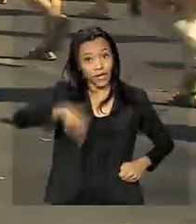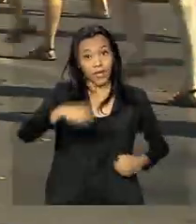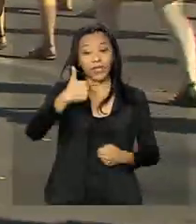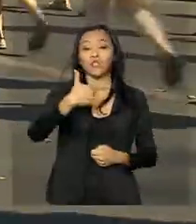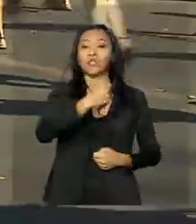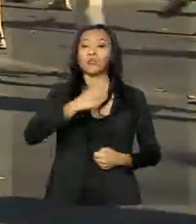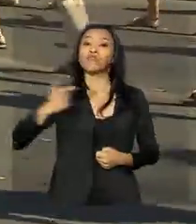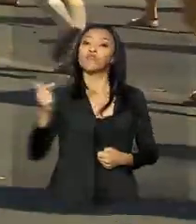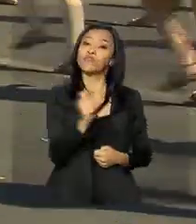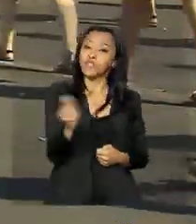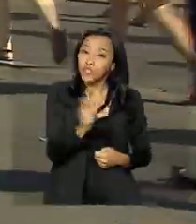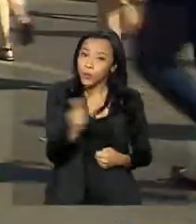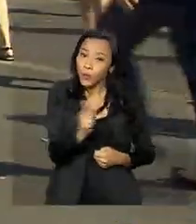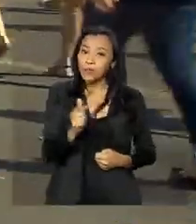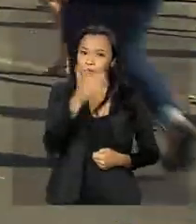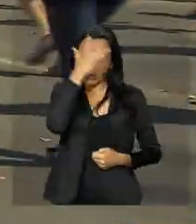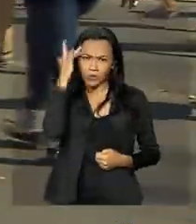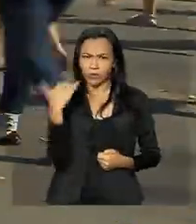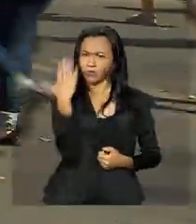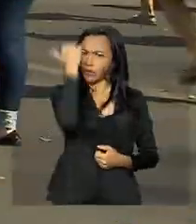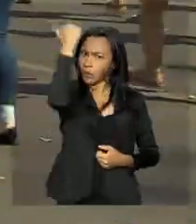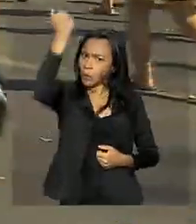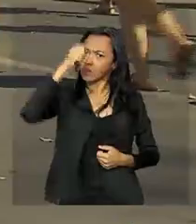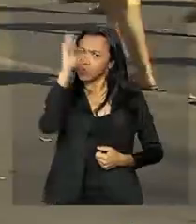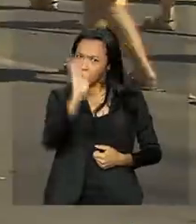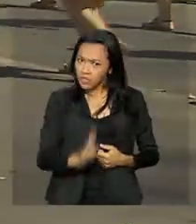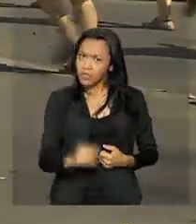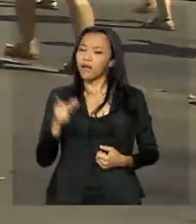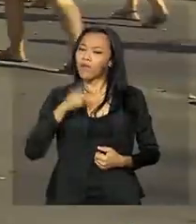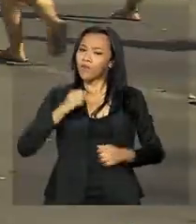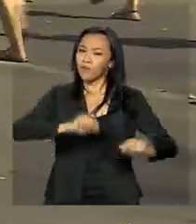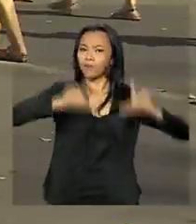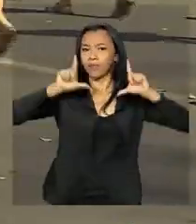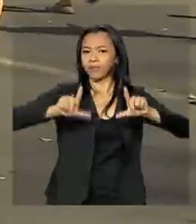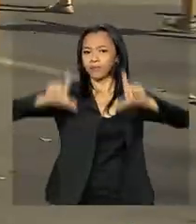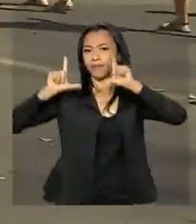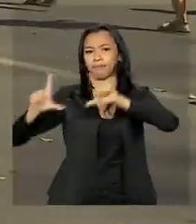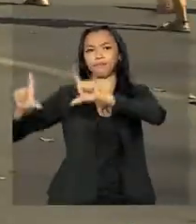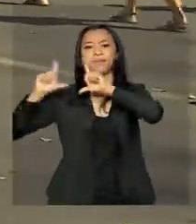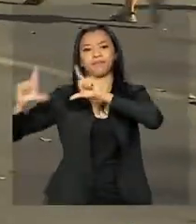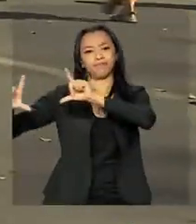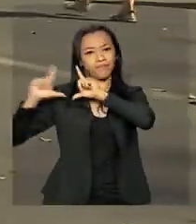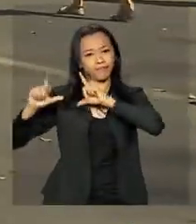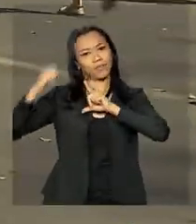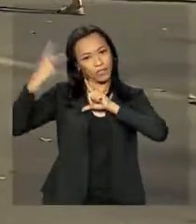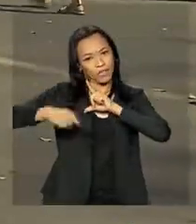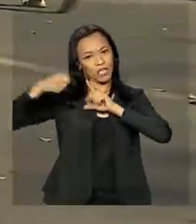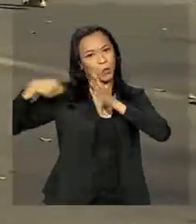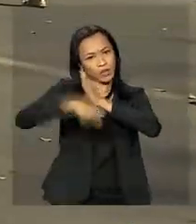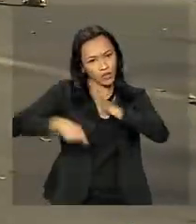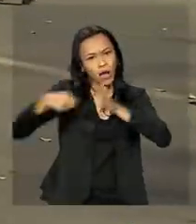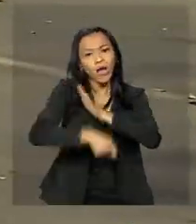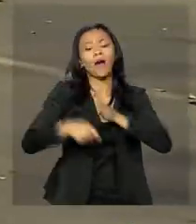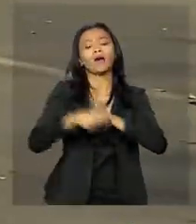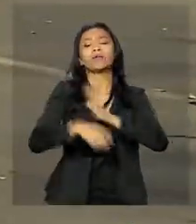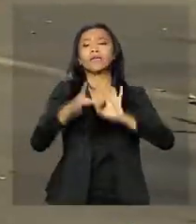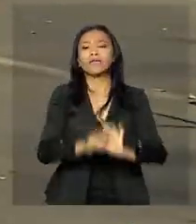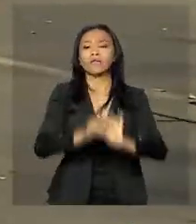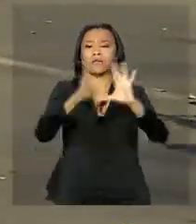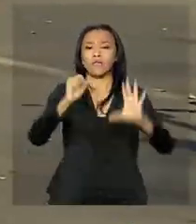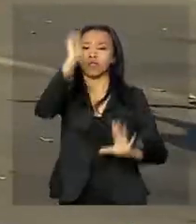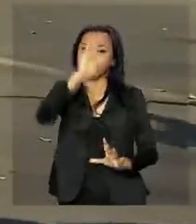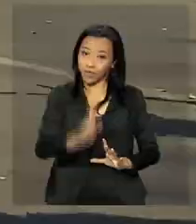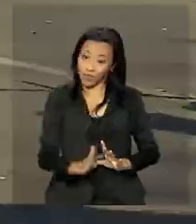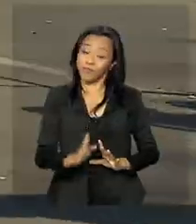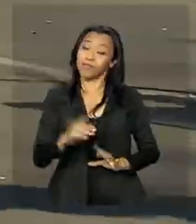2022, personalidades de destaque da história do Brasil foram homenageadas. Heróis da pátria que lutaram pela liberdade e